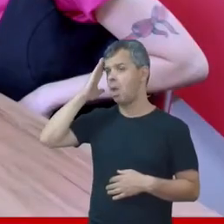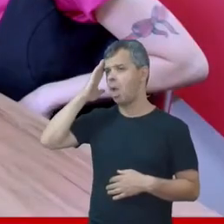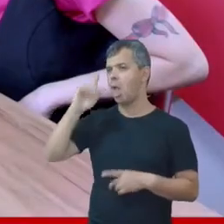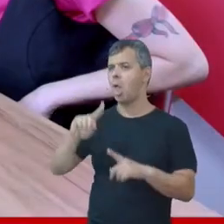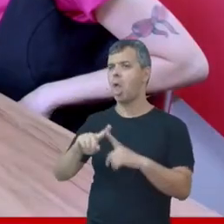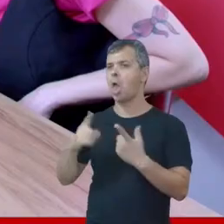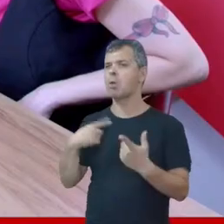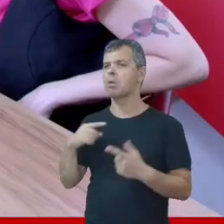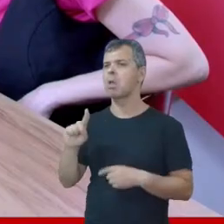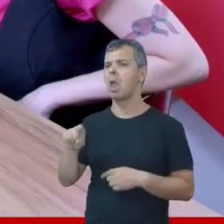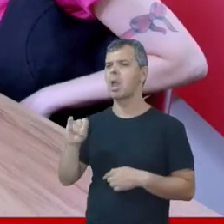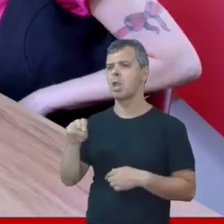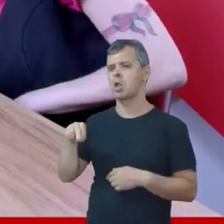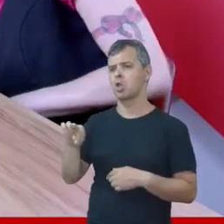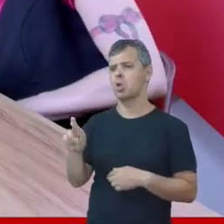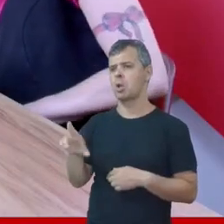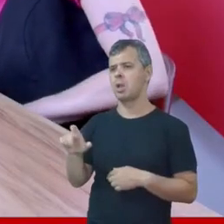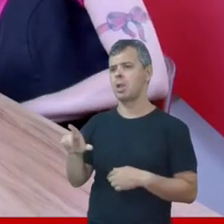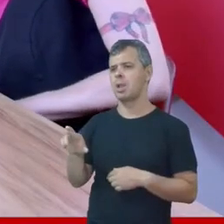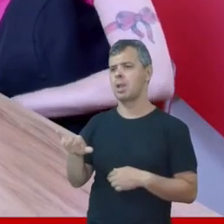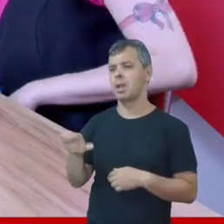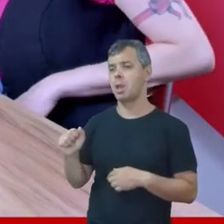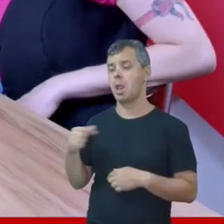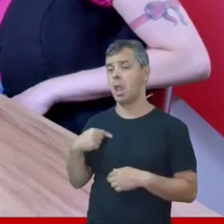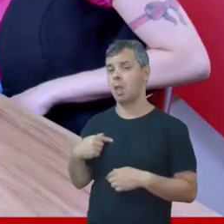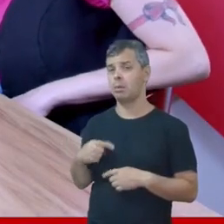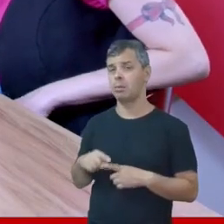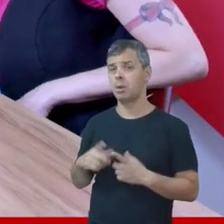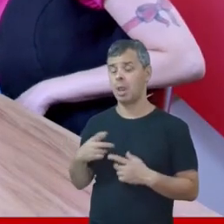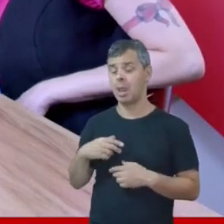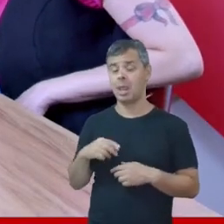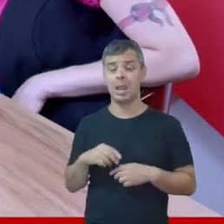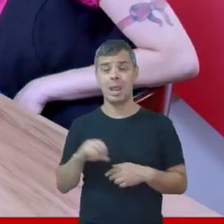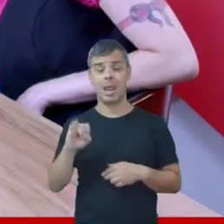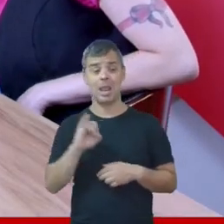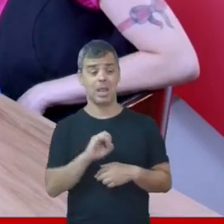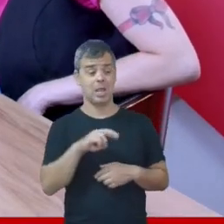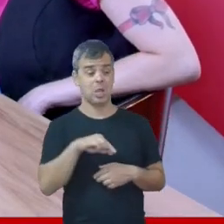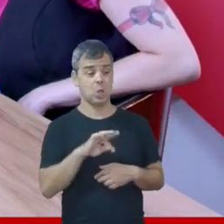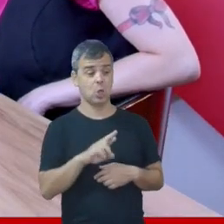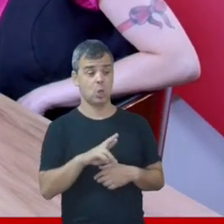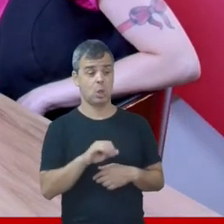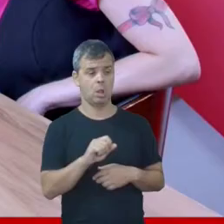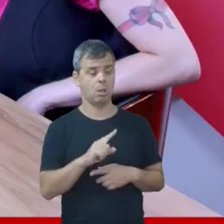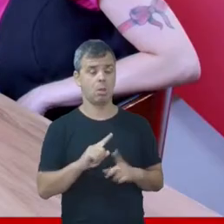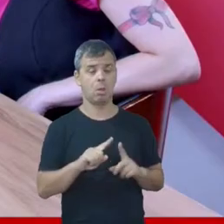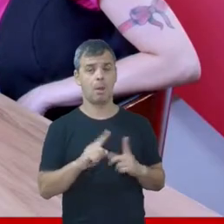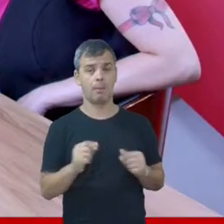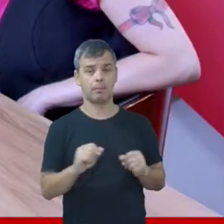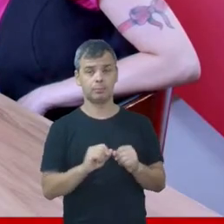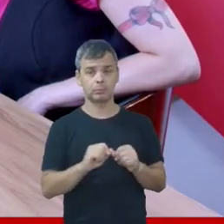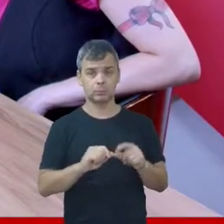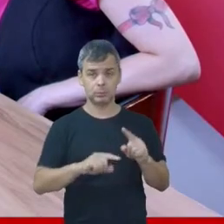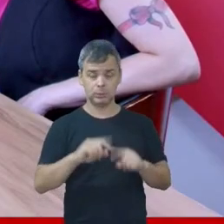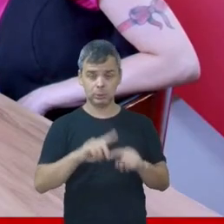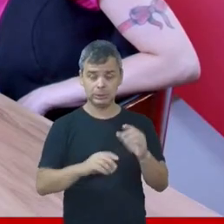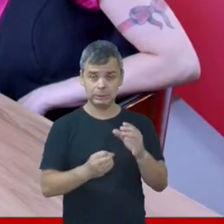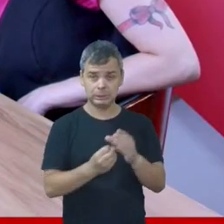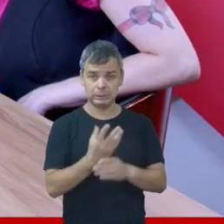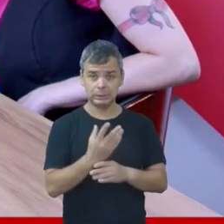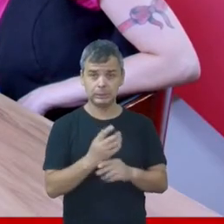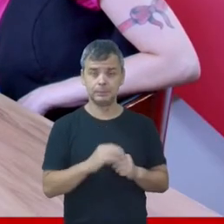que é intolerância religiosa. Cara, a intolerância religiosa, ela nada mais é do que a